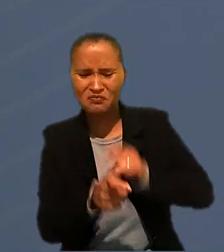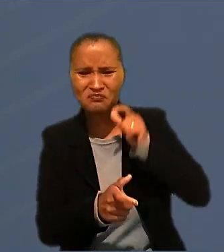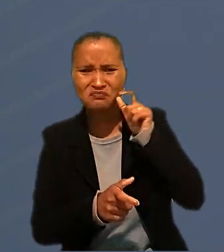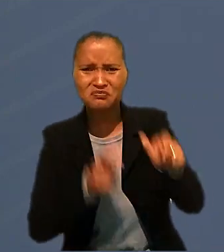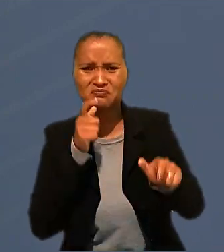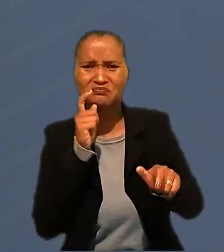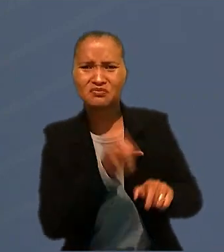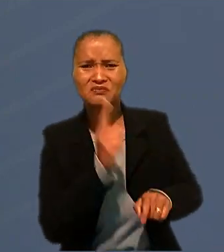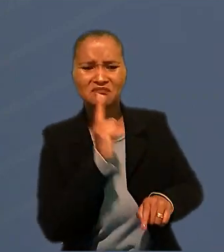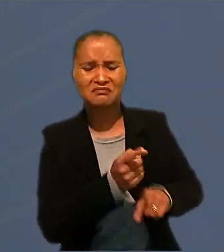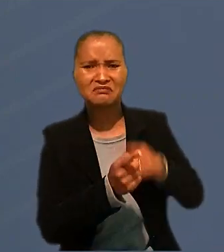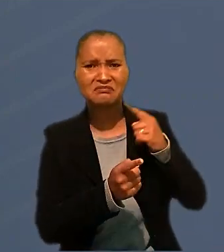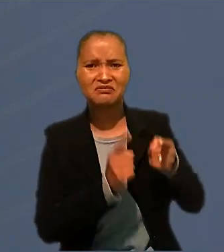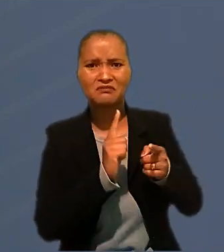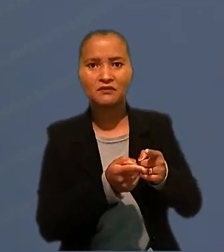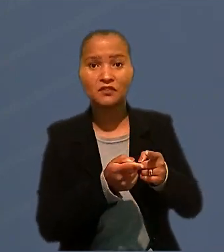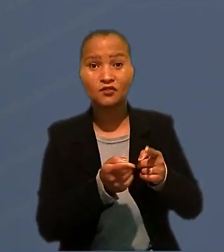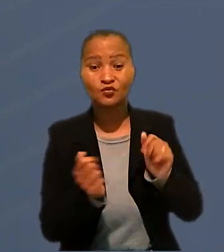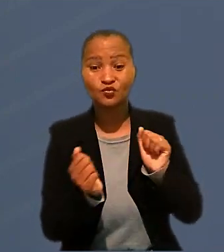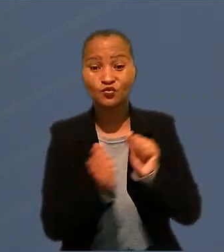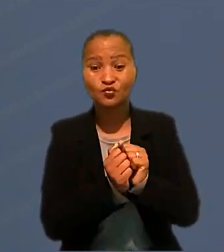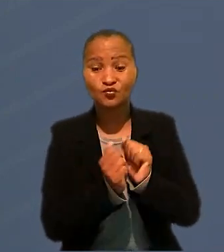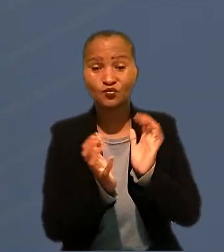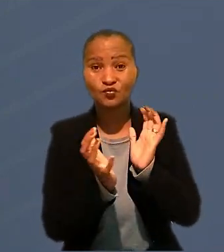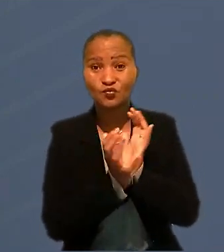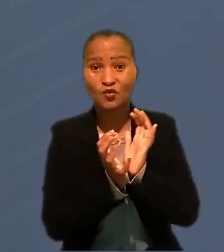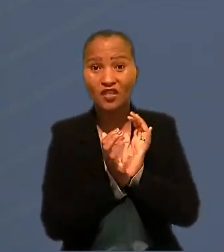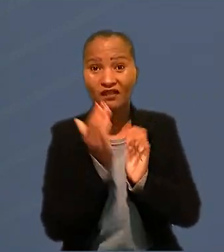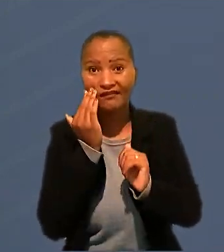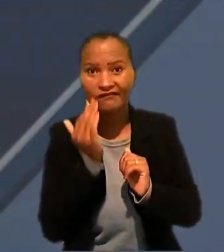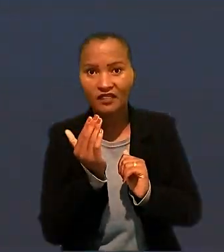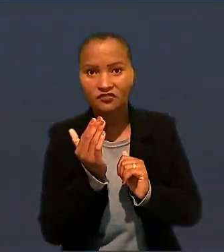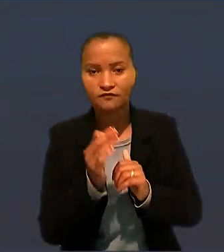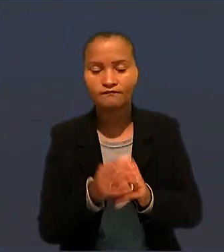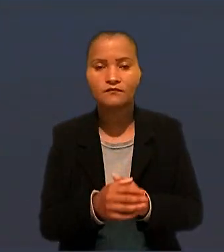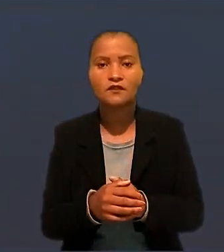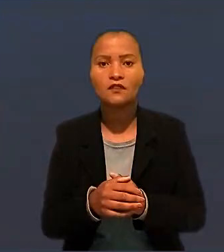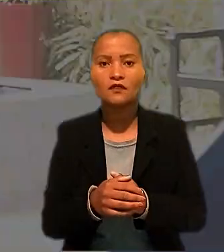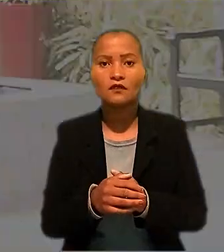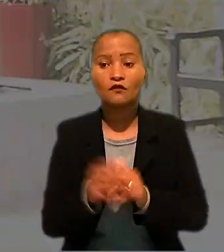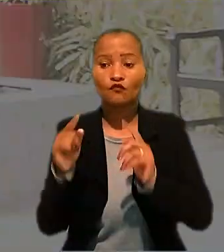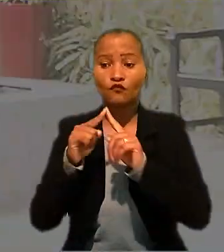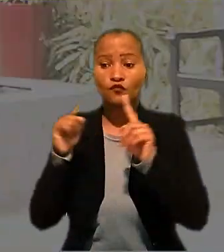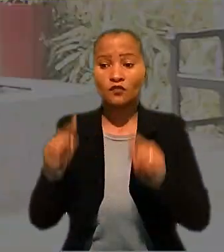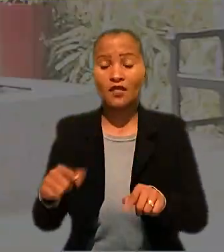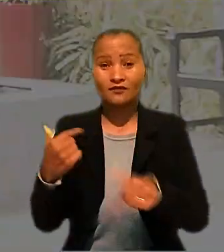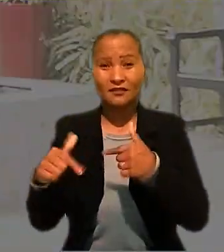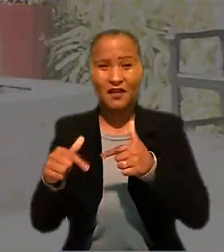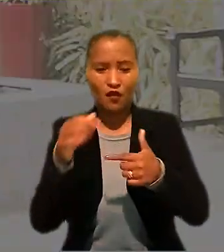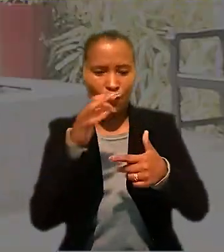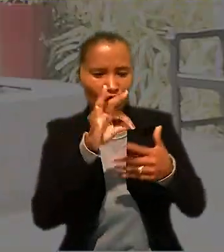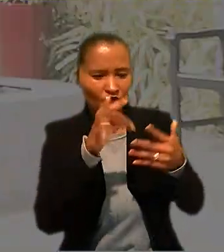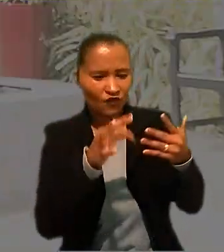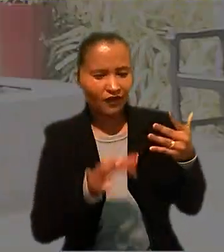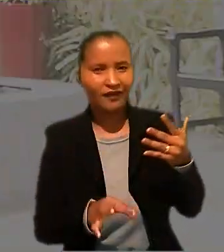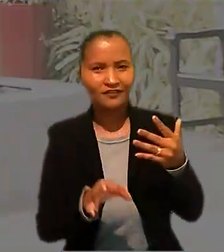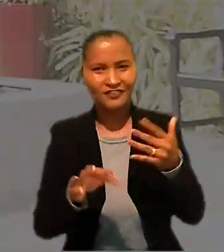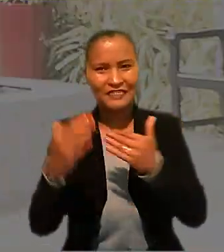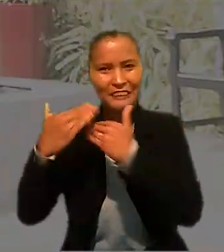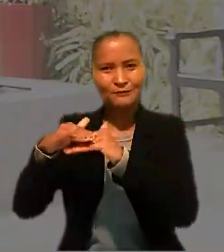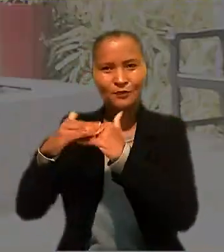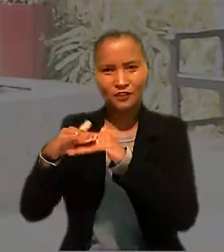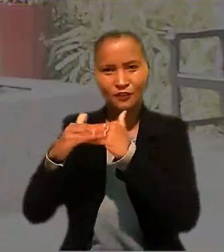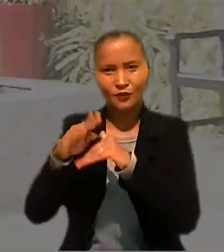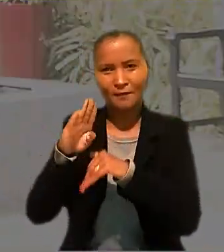com insultos e xingamentos na presença dos colegas. O empregado trabalhava como conferente na